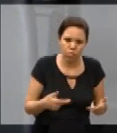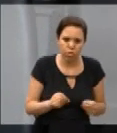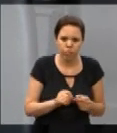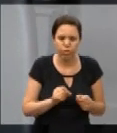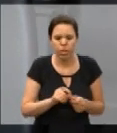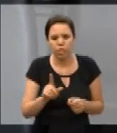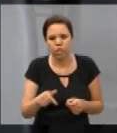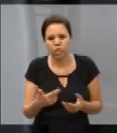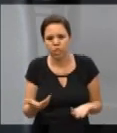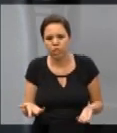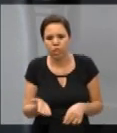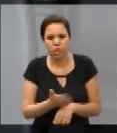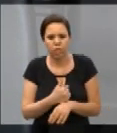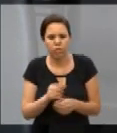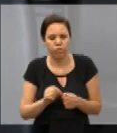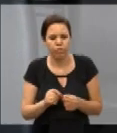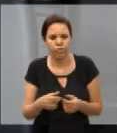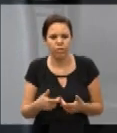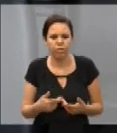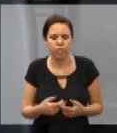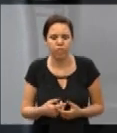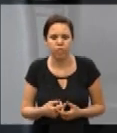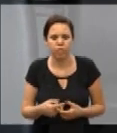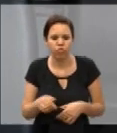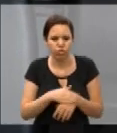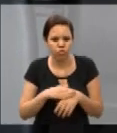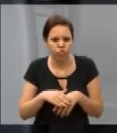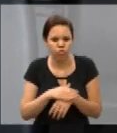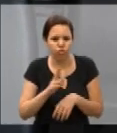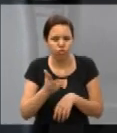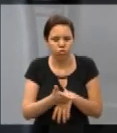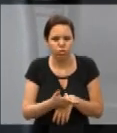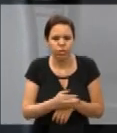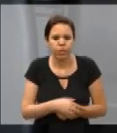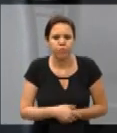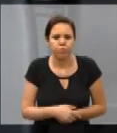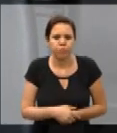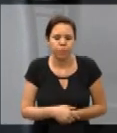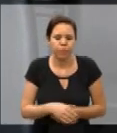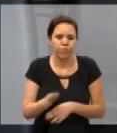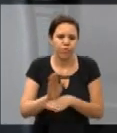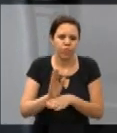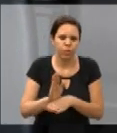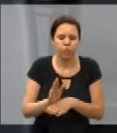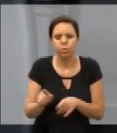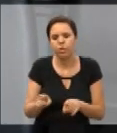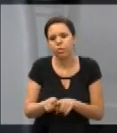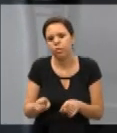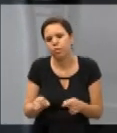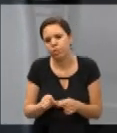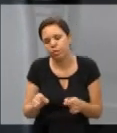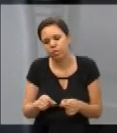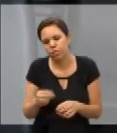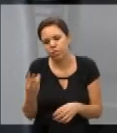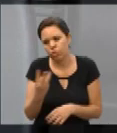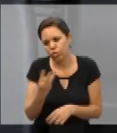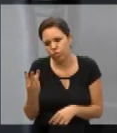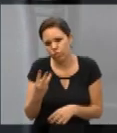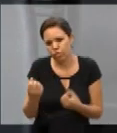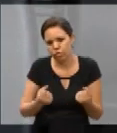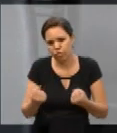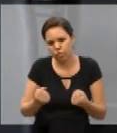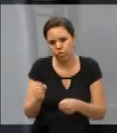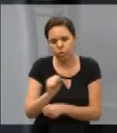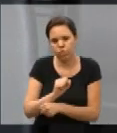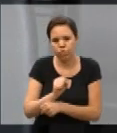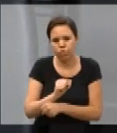faça assim, antes mesmo de fazer a cena, a gente ia conversando, a gente ia gravar, filmar, né? Íamos nós três, às vezes, no carro, ele